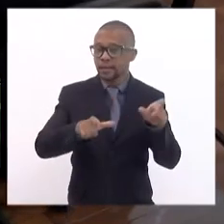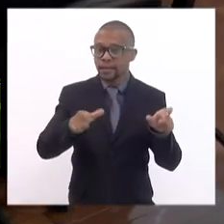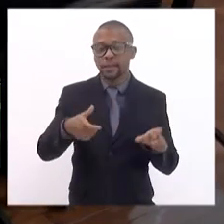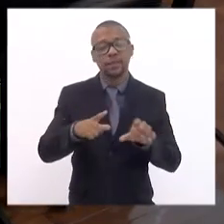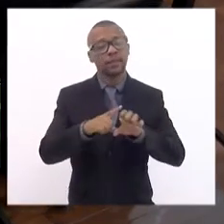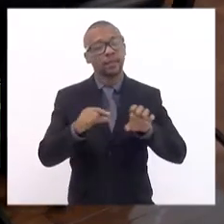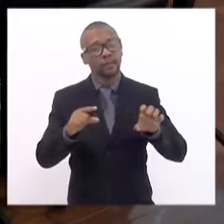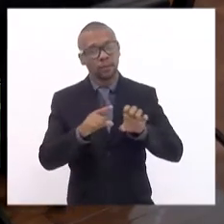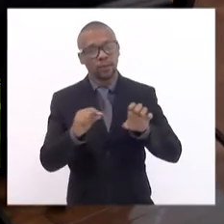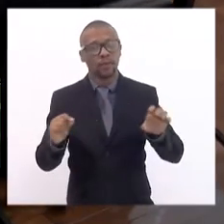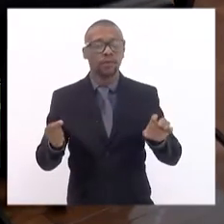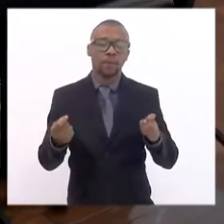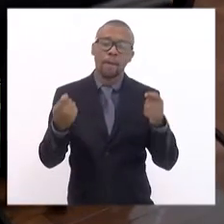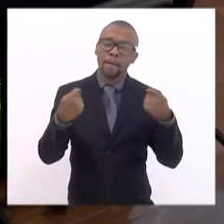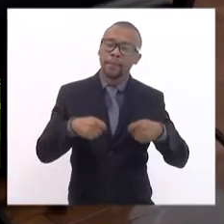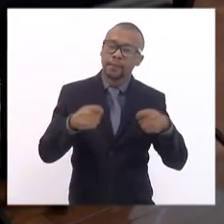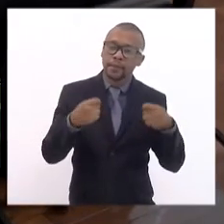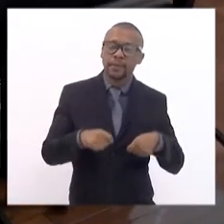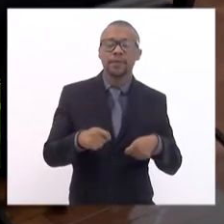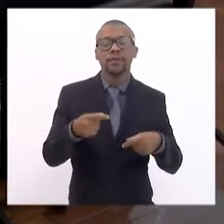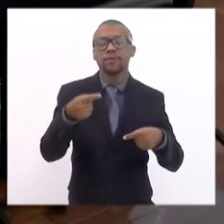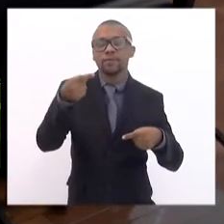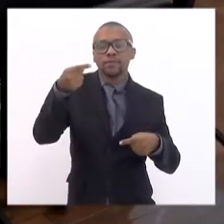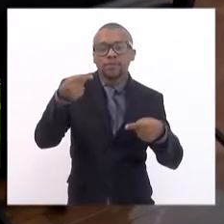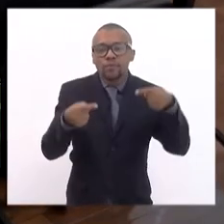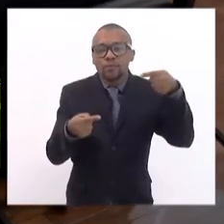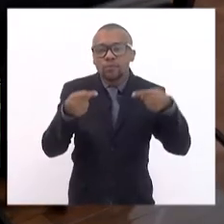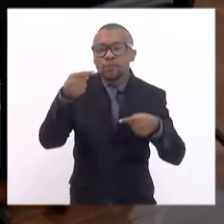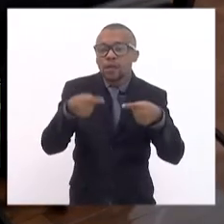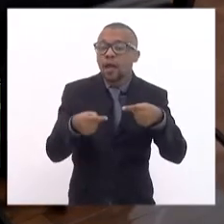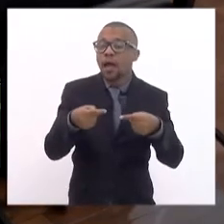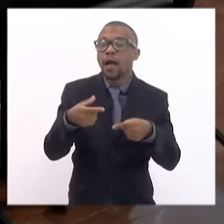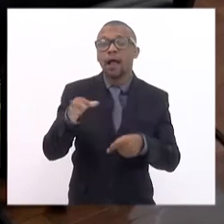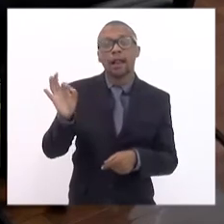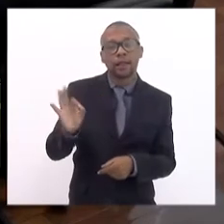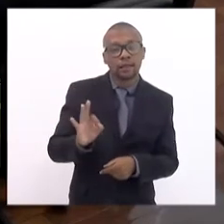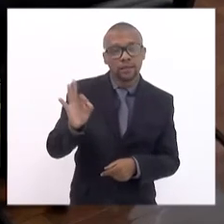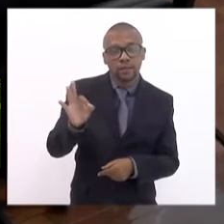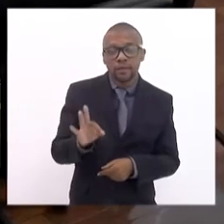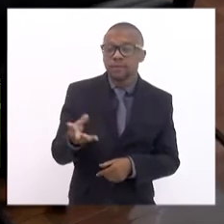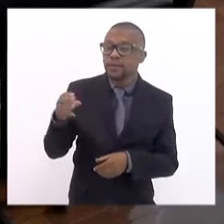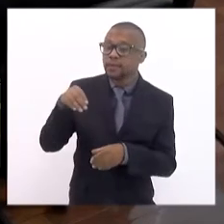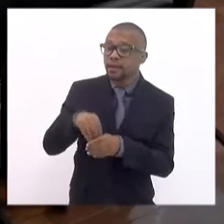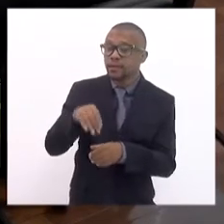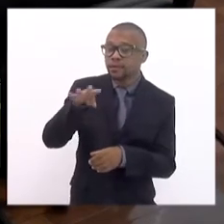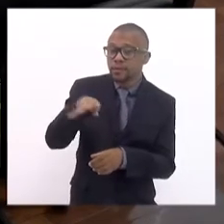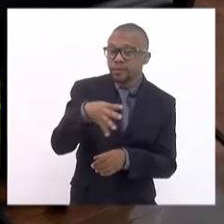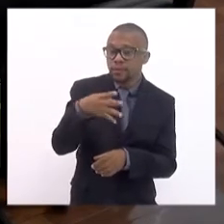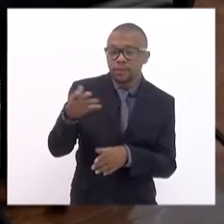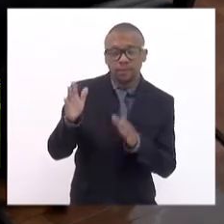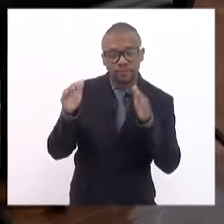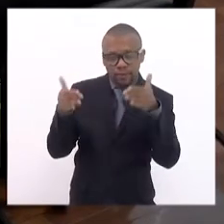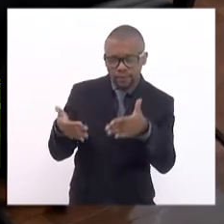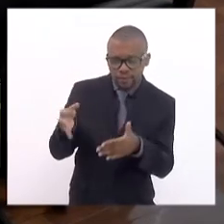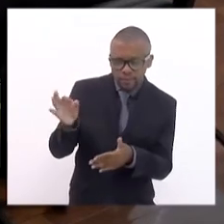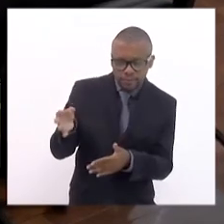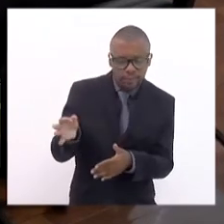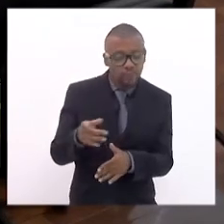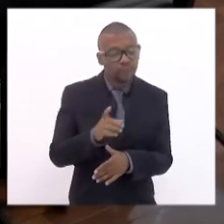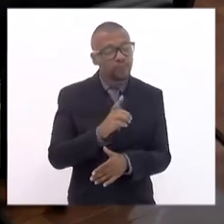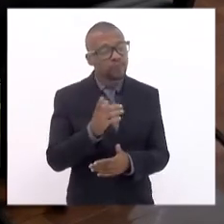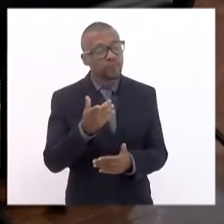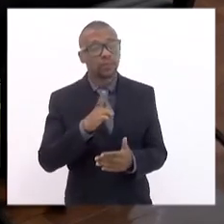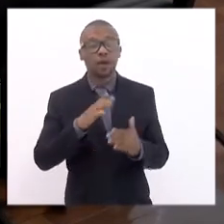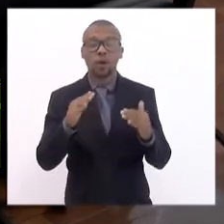que, digamos assim, disputar a linha de crédito nesse programa específico que já tem? Isso, a gente já tem ele, o atendimento é feito por correspondente